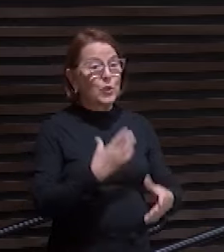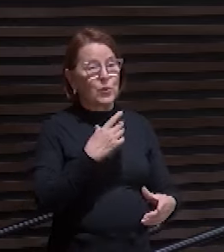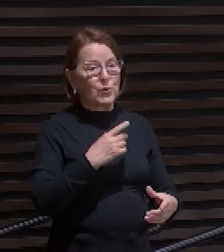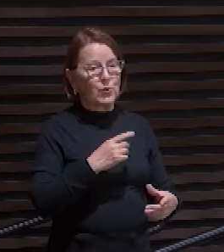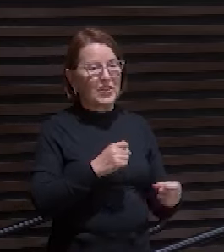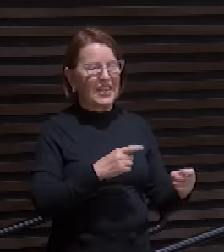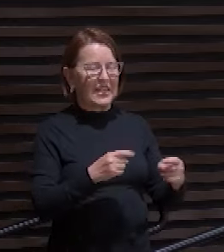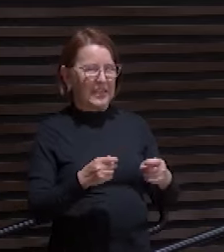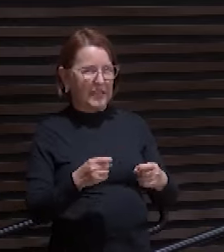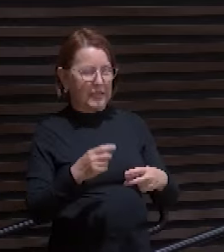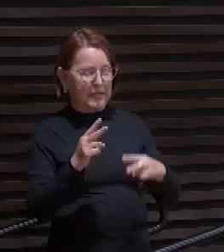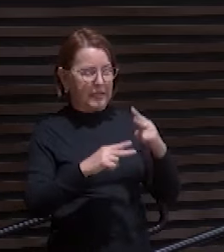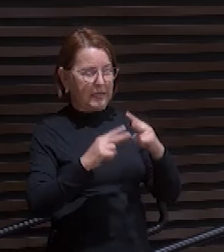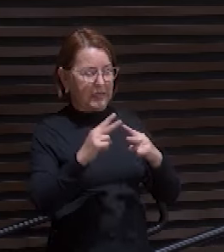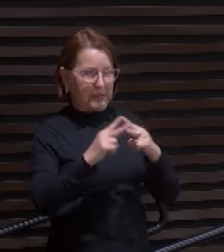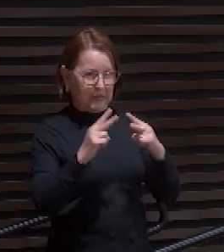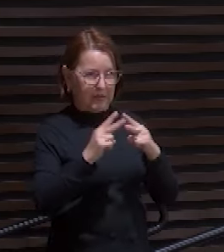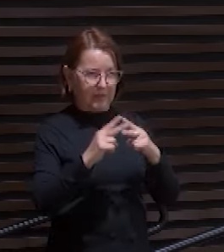contra a carne.